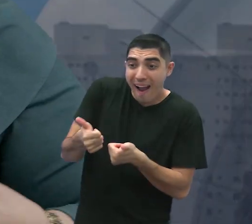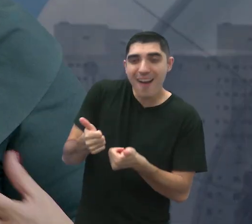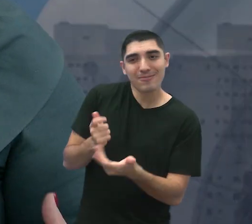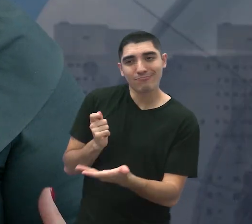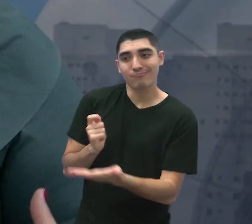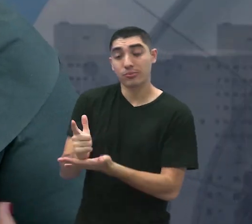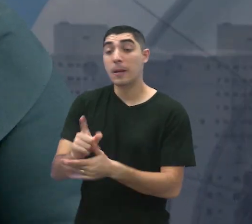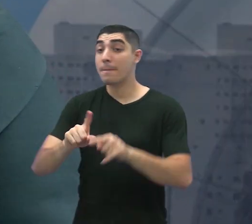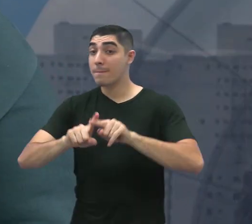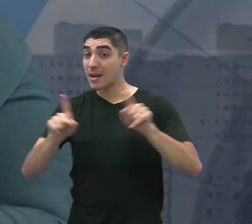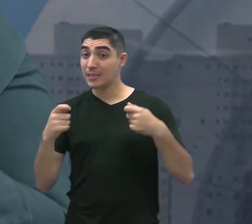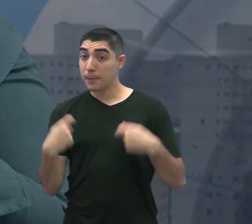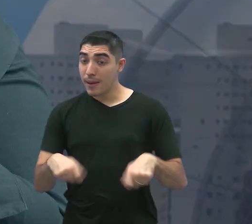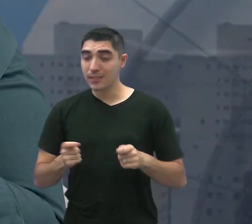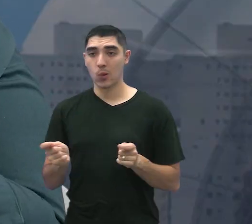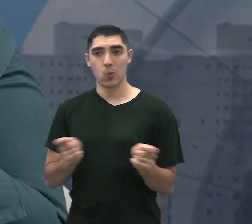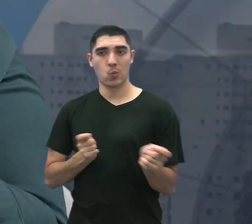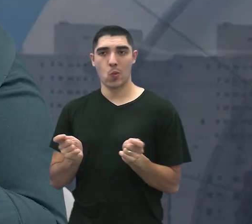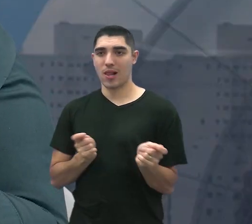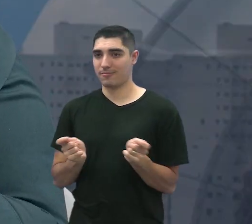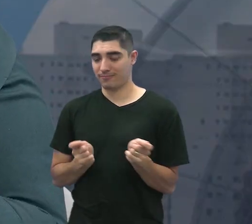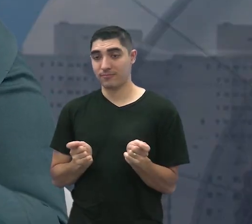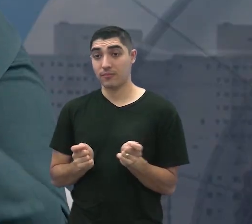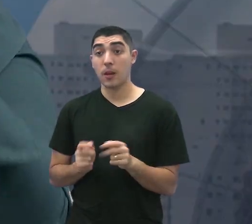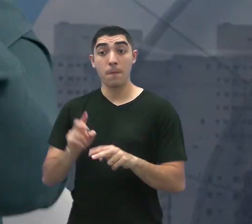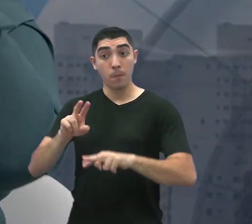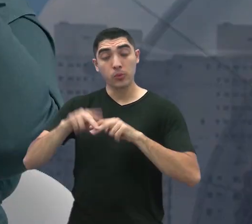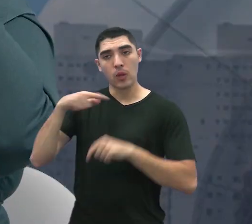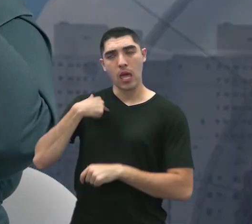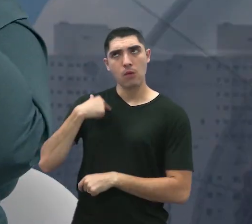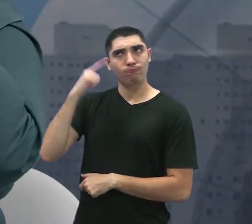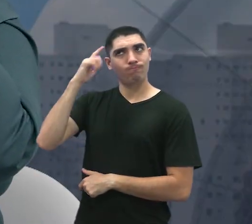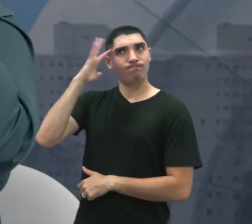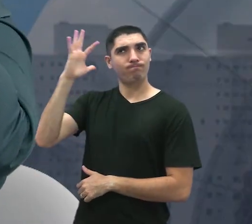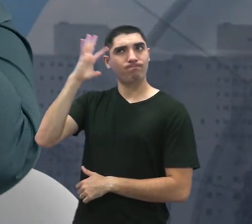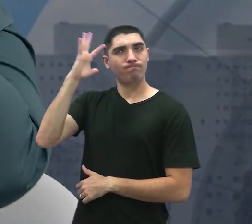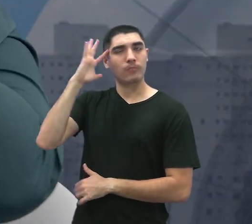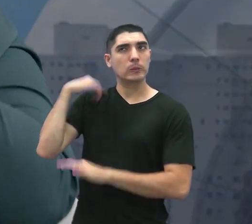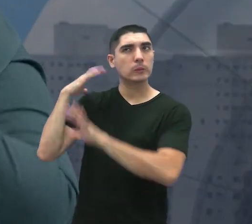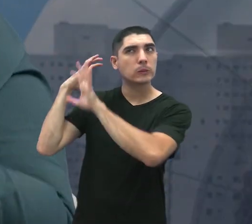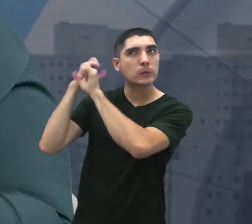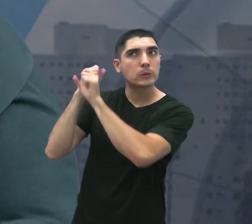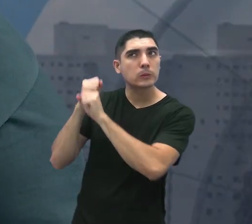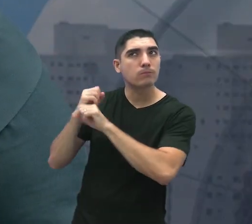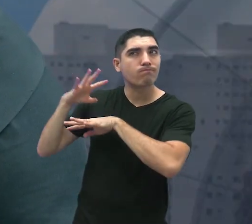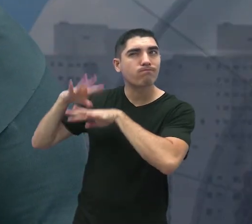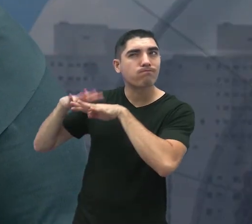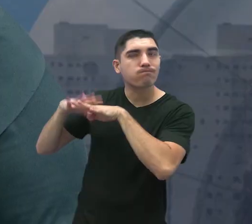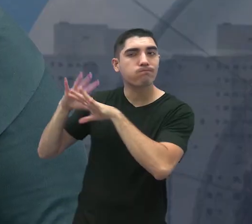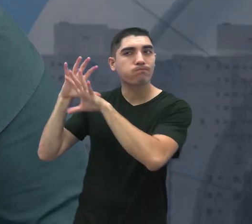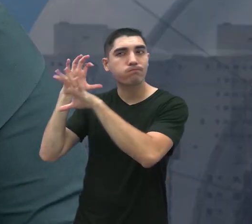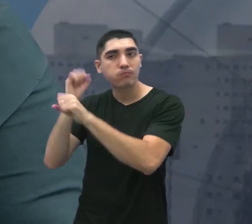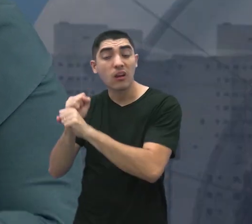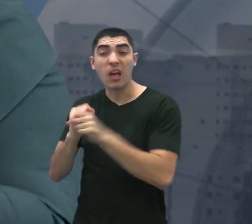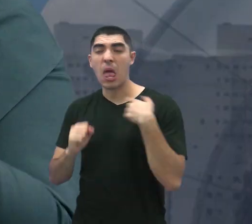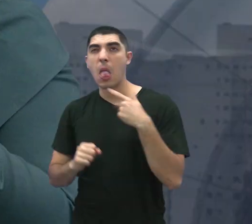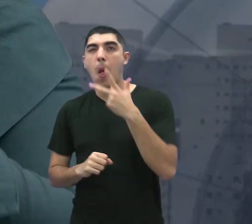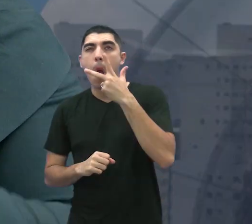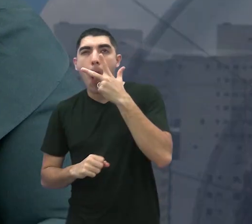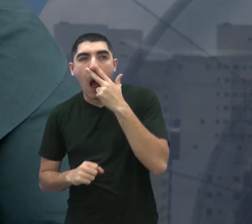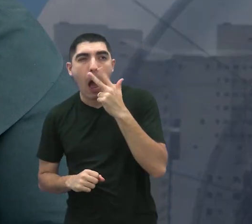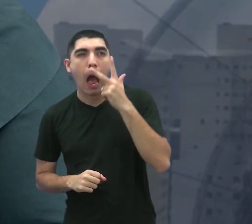que eu controle, gente, a contabilidade mental, aquilo que eu só penso e que eu imagino que eu gastei, isso